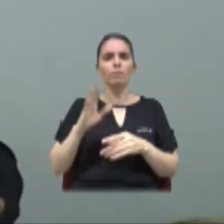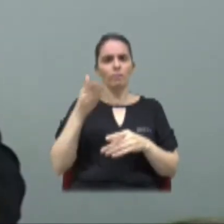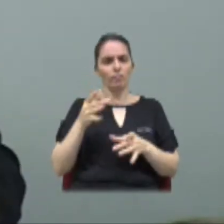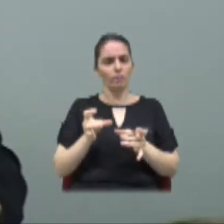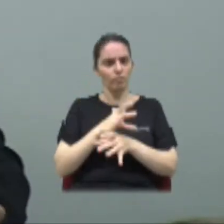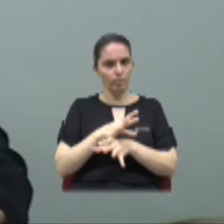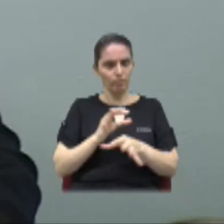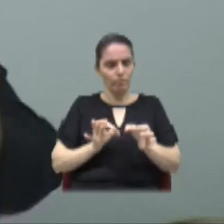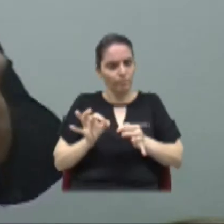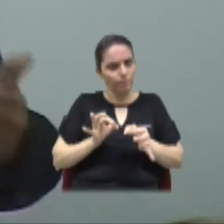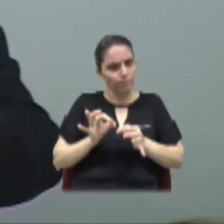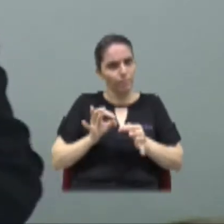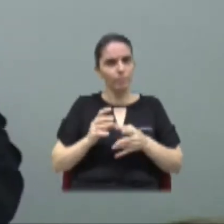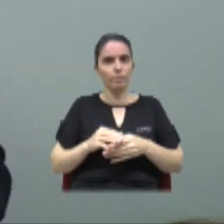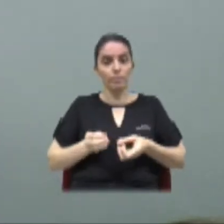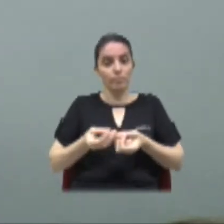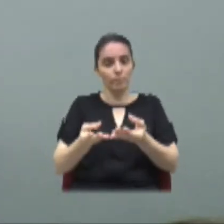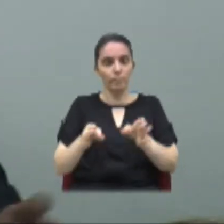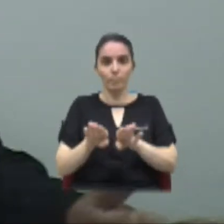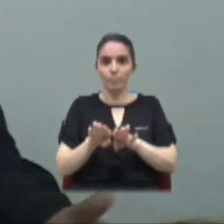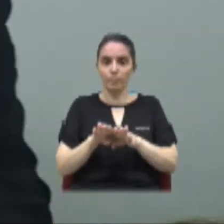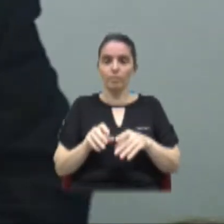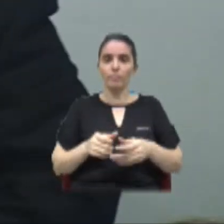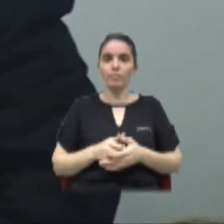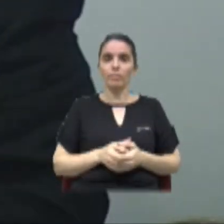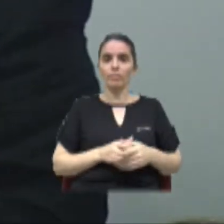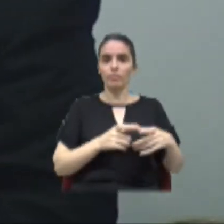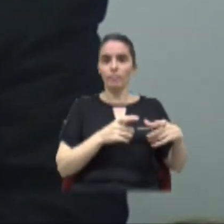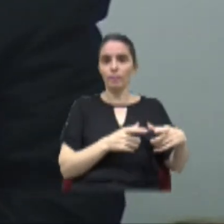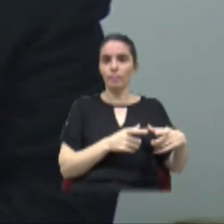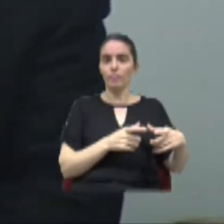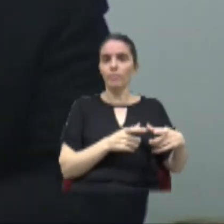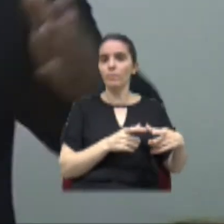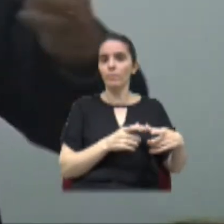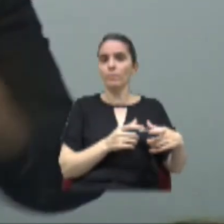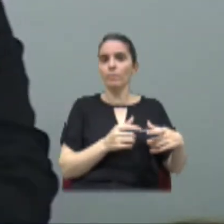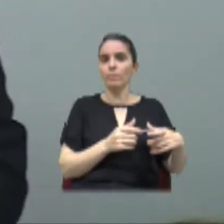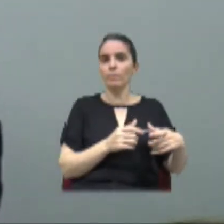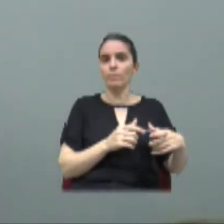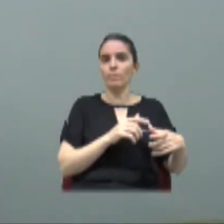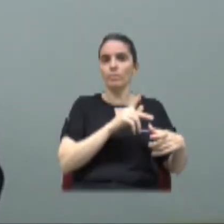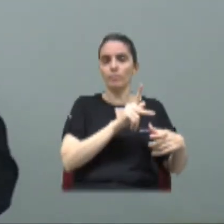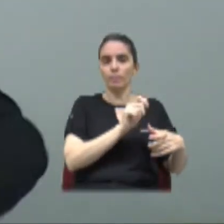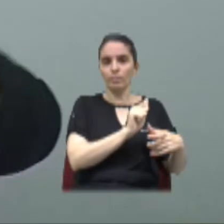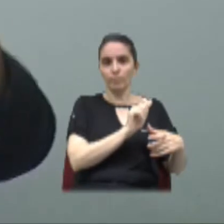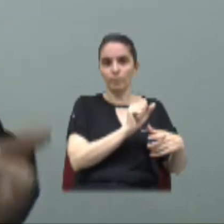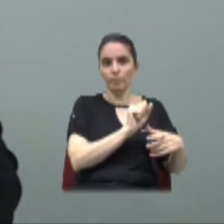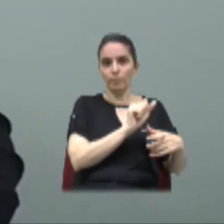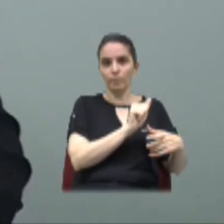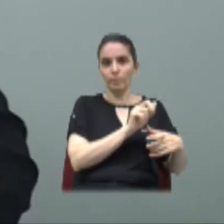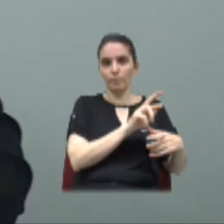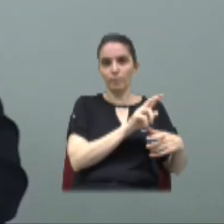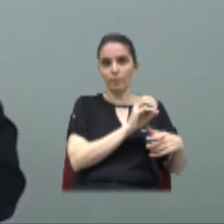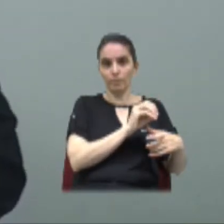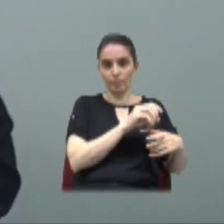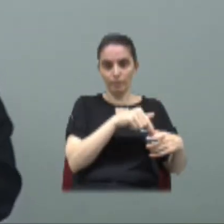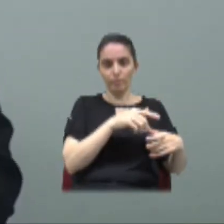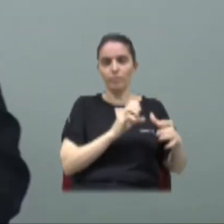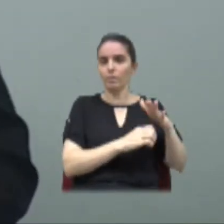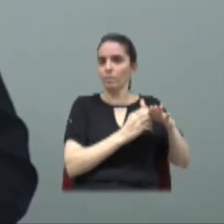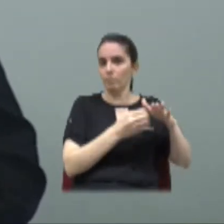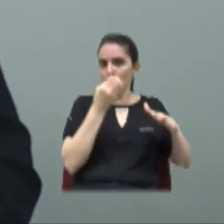o último empreendimento entregue foi o Residencial Rubi. São 900 famílias, que representa aproximadamente 3